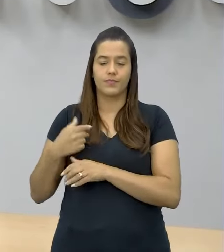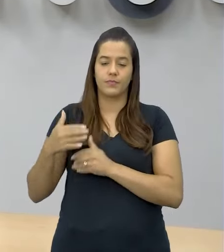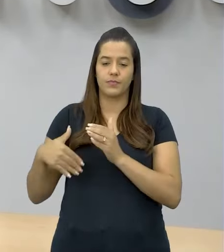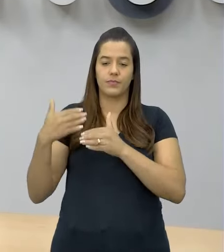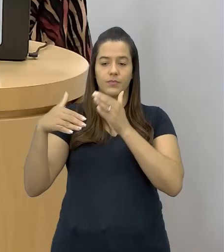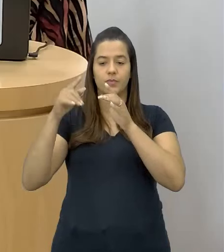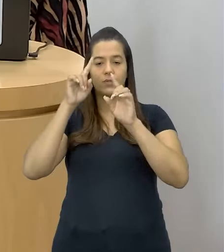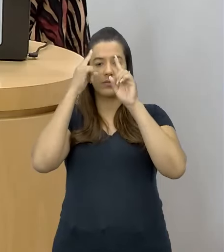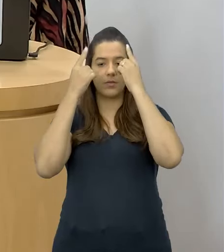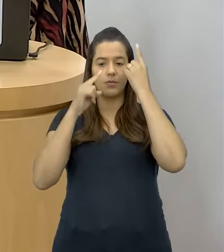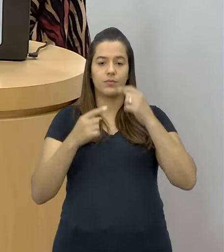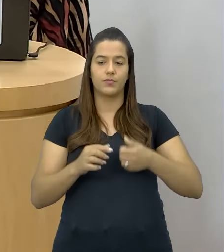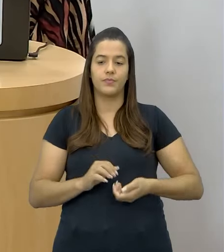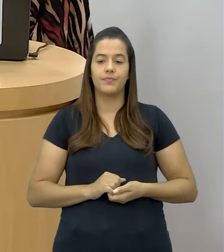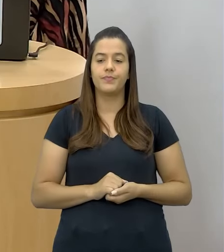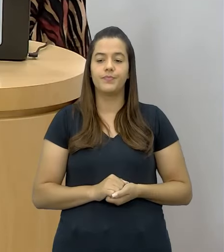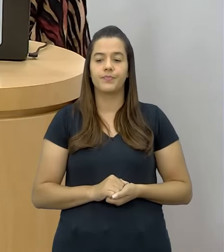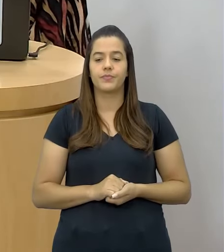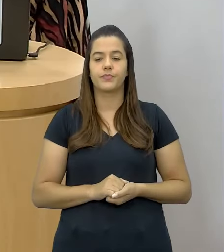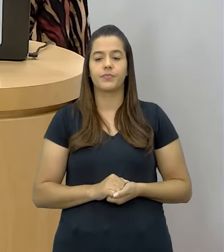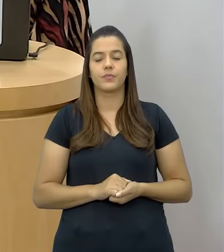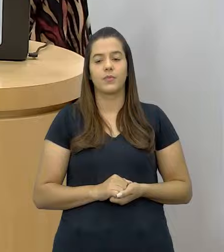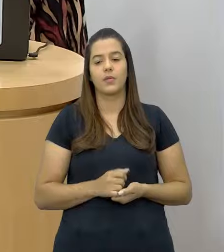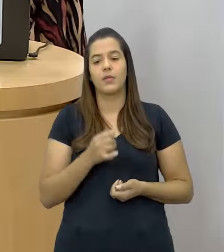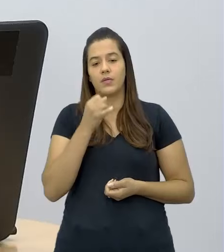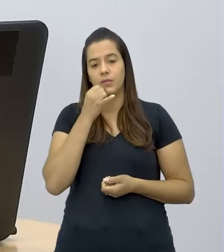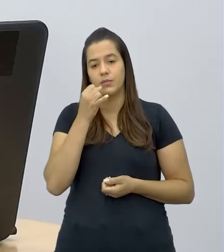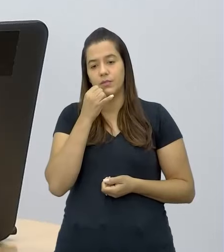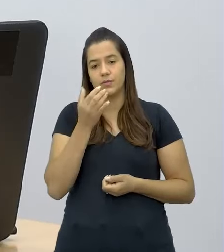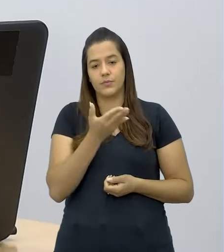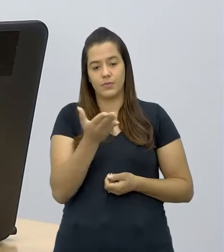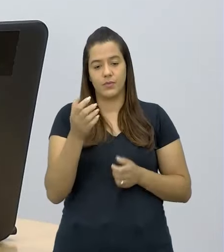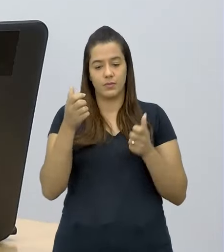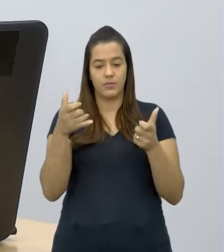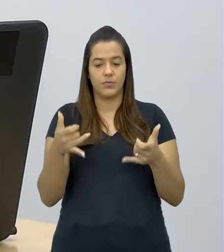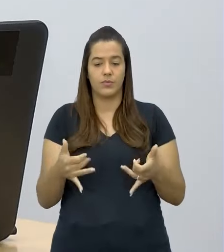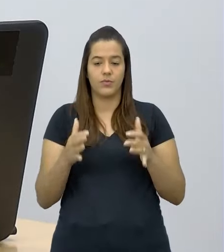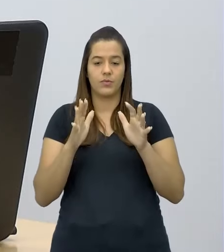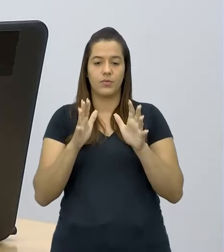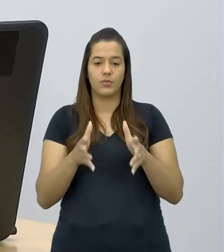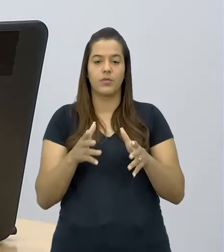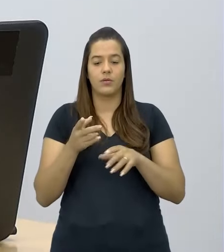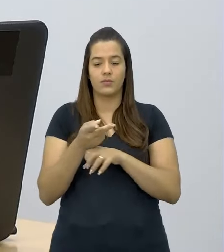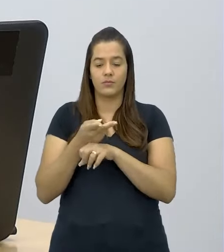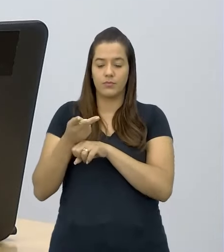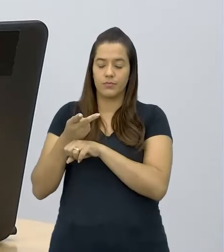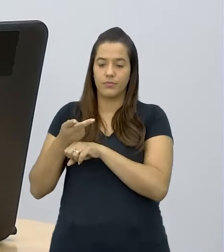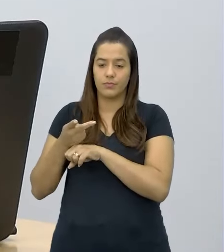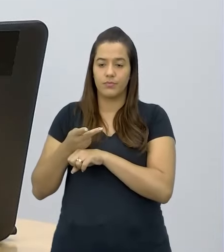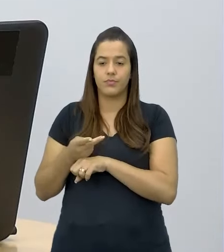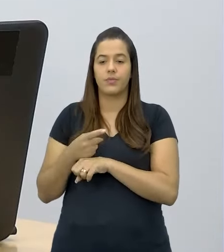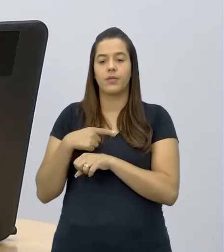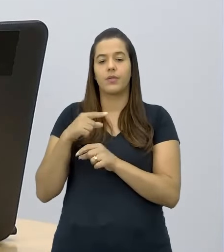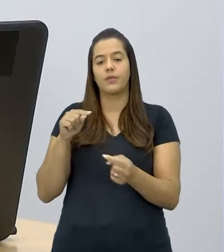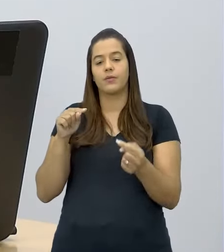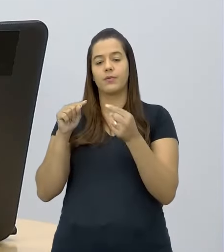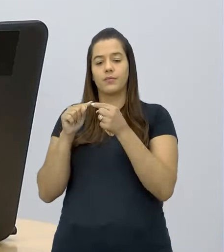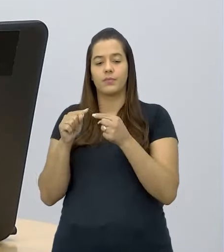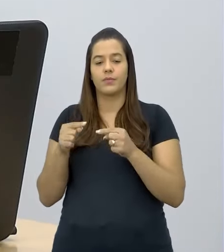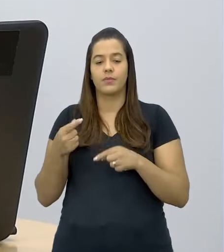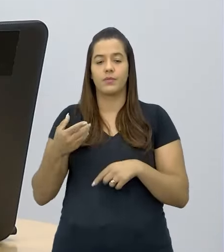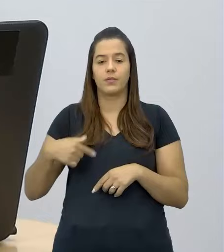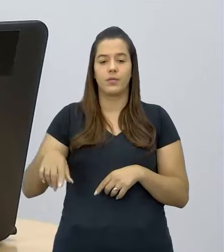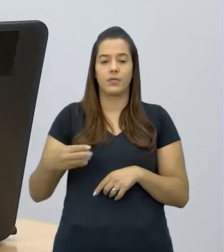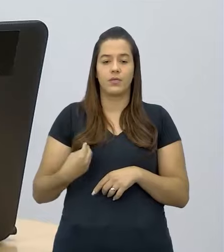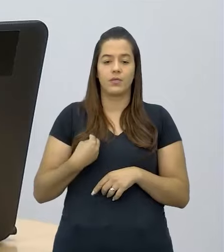processos criativos. Exatamente. A gente vai ver, por exemplo, né, como você bem falou, né, que a questão da investigação científica ela está presente